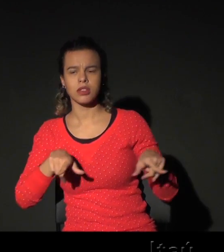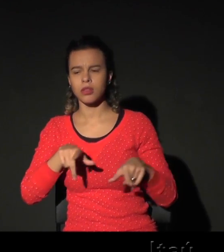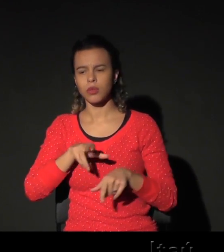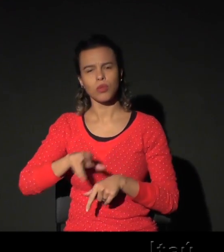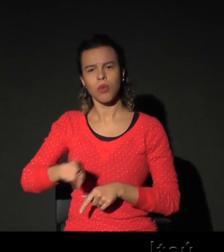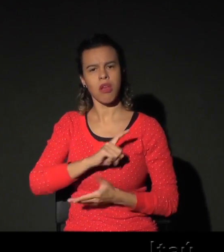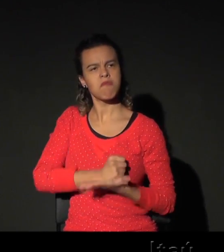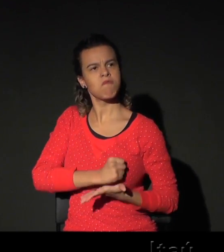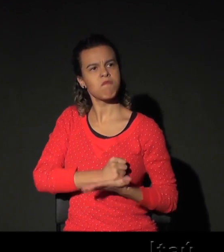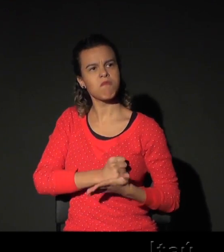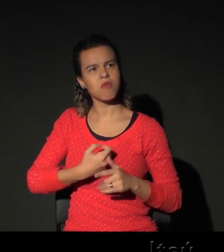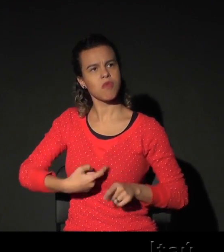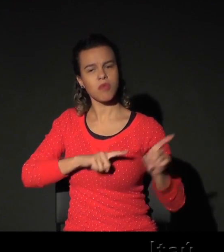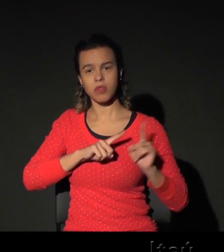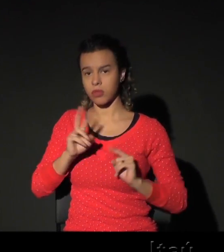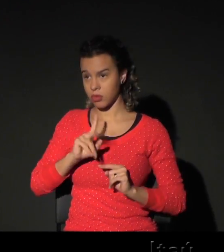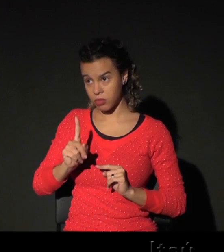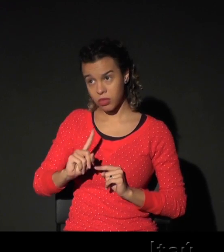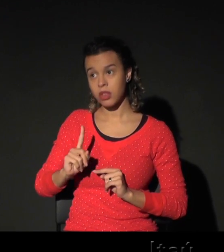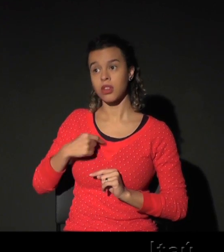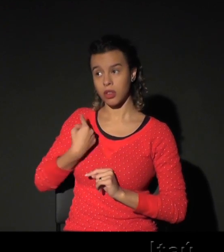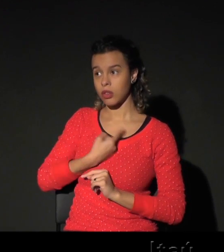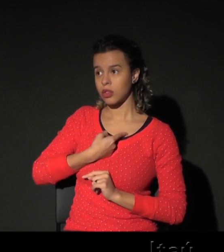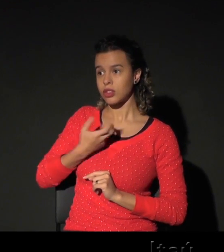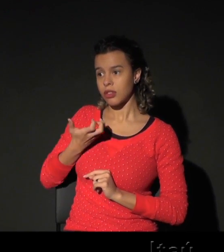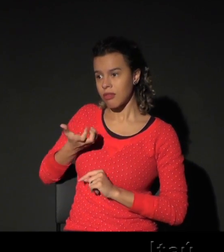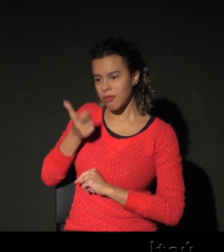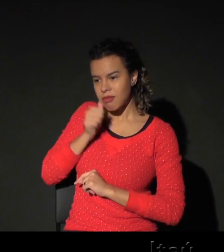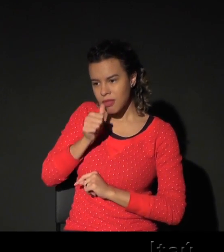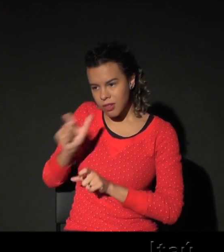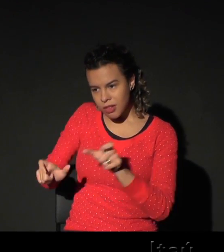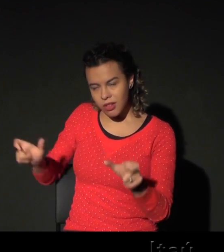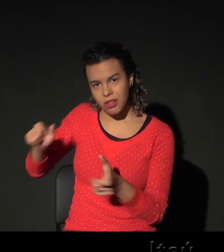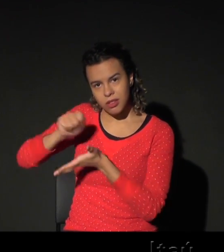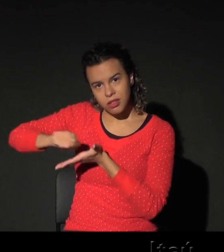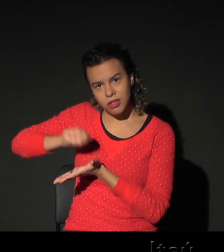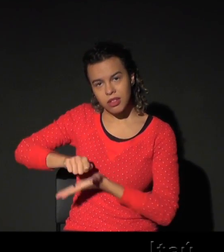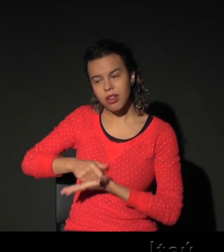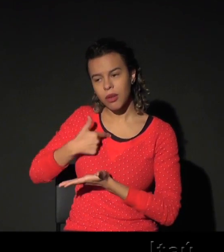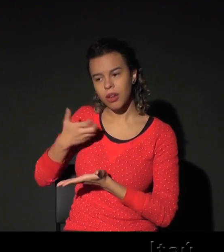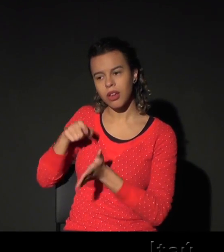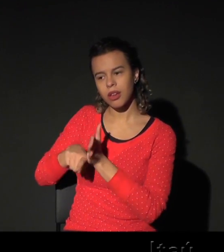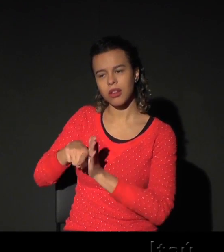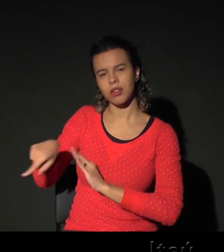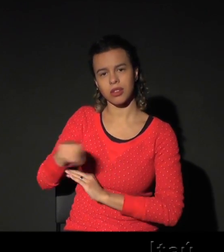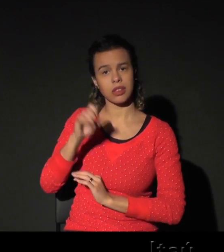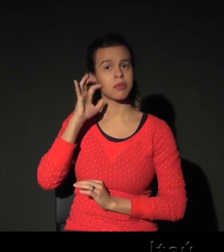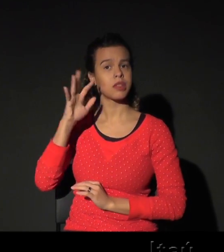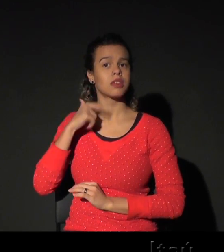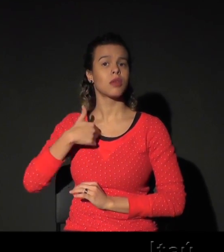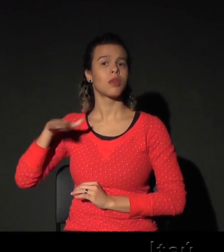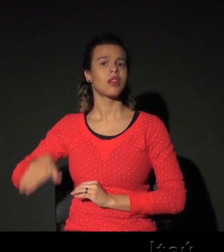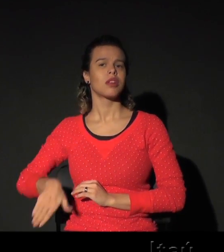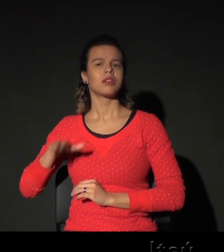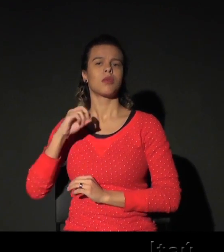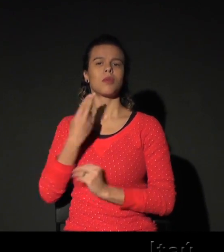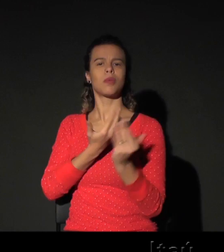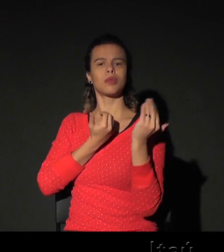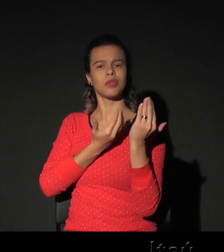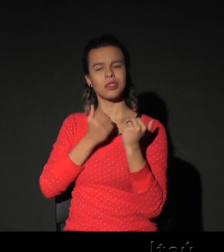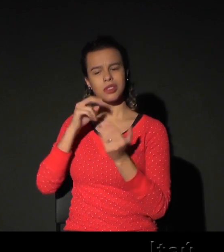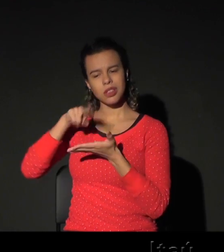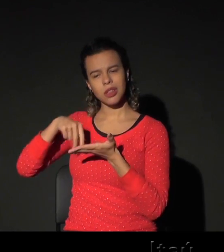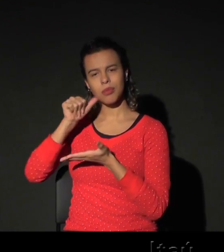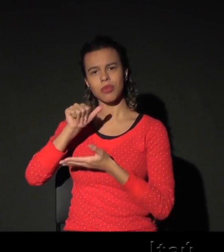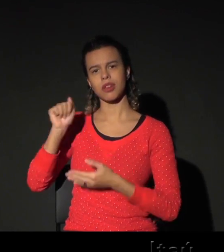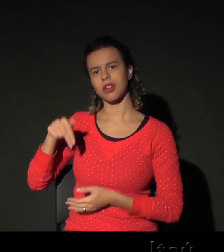gente também quer que as autoras sejam estudadas e sejam lidas porque sei lá se eu tivesse lido Angela Davis criança ou adolescente talvez eu